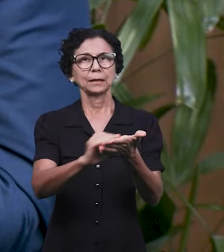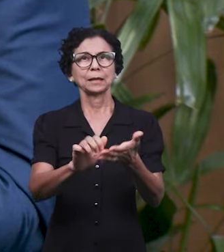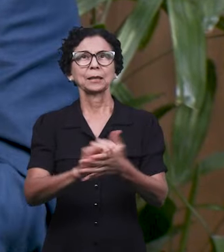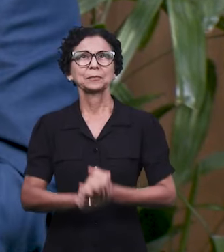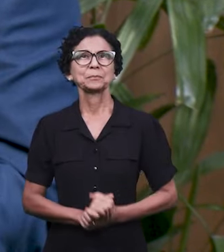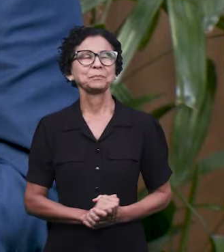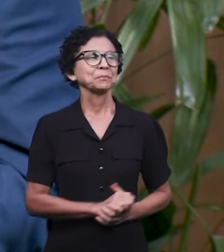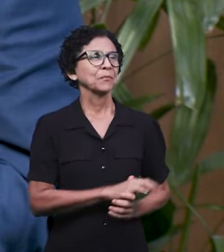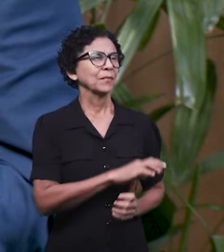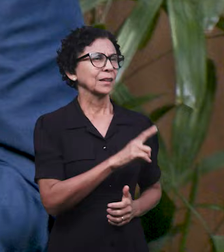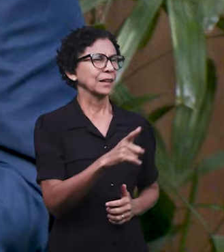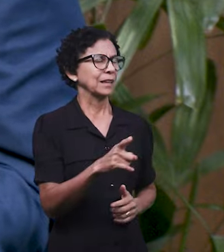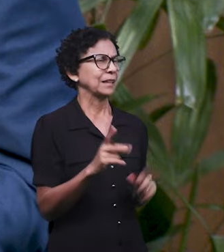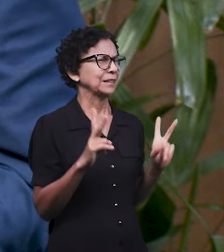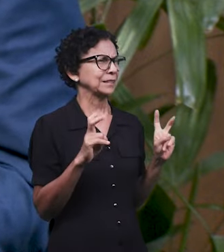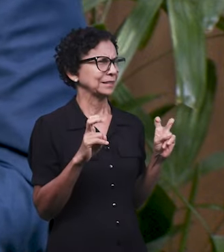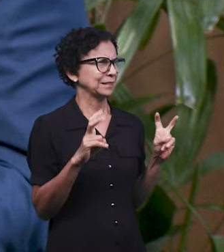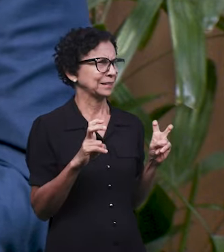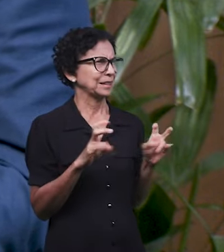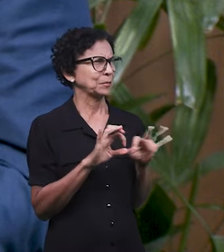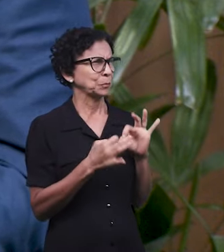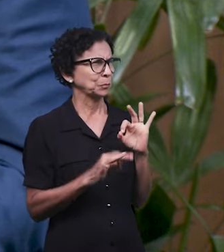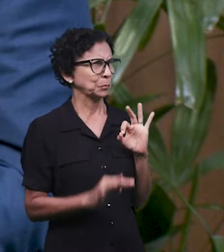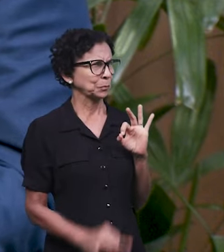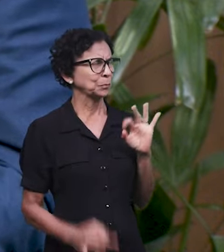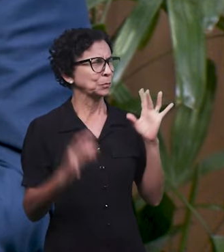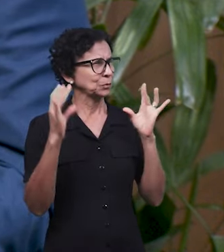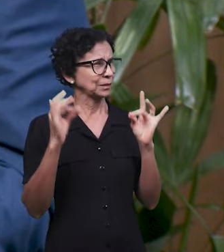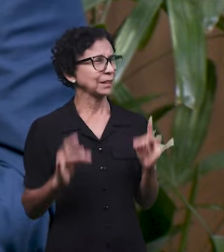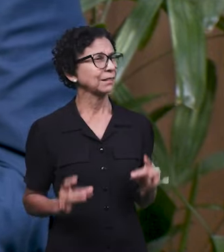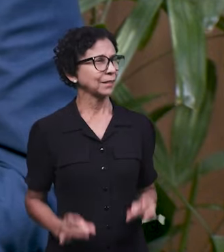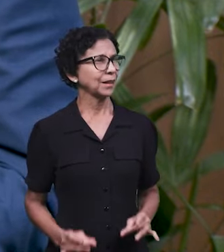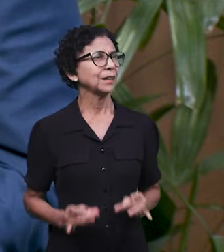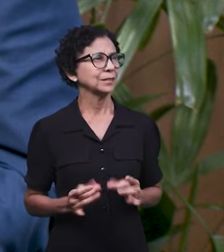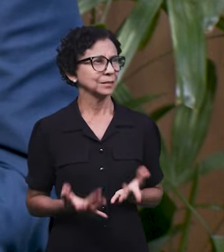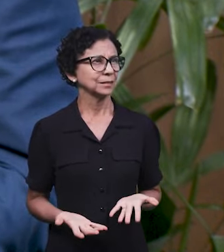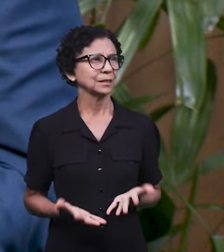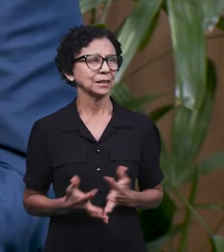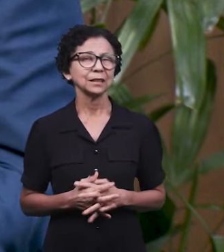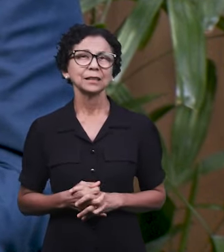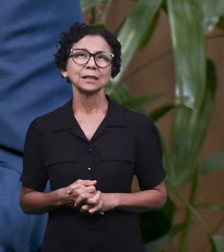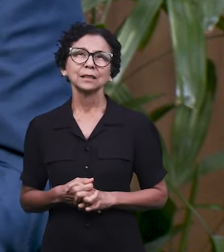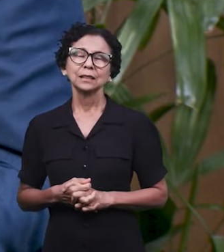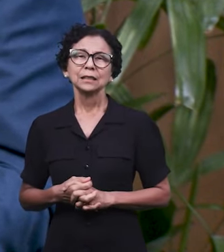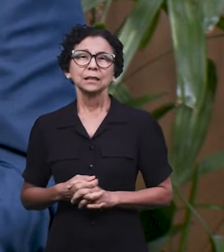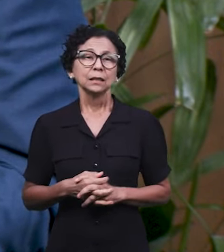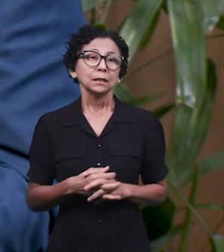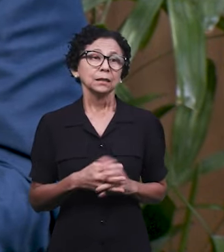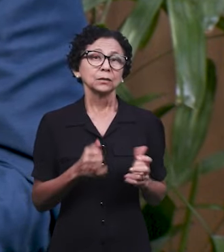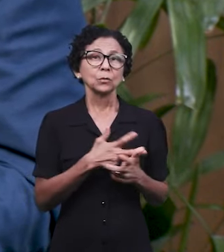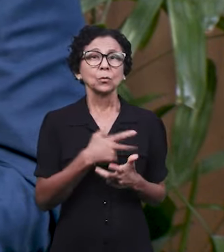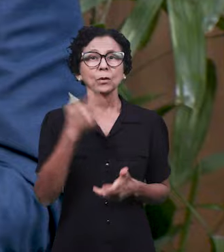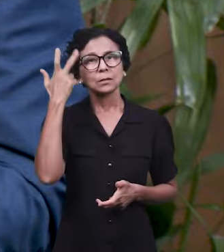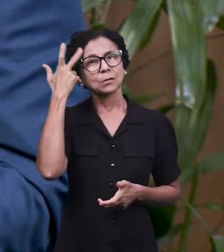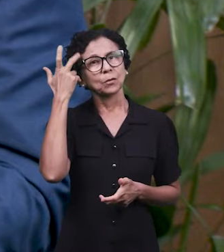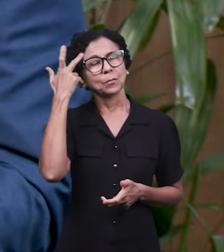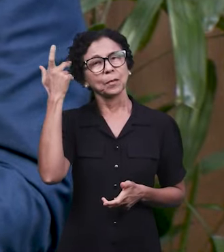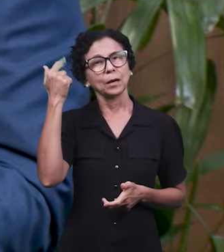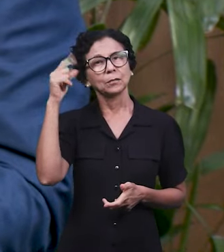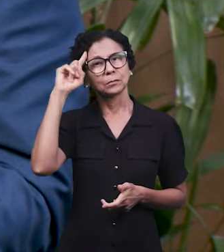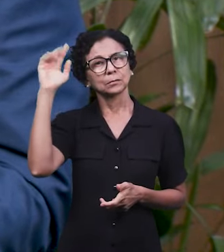social Dr Isaías na verdade esse tema ele é muito abrangente né porque é algo assim corriqueiro né que